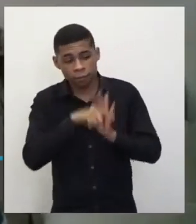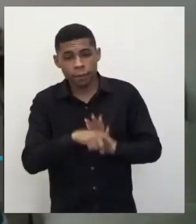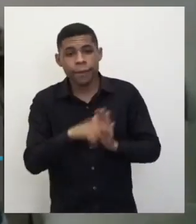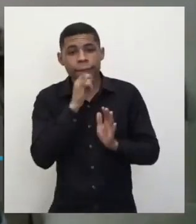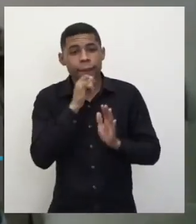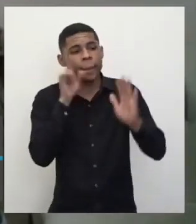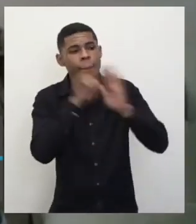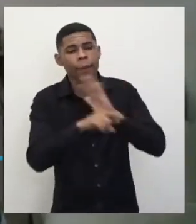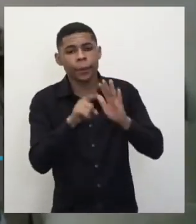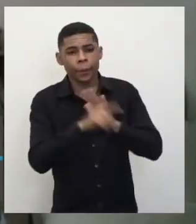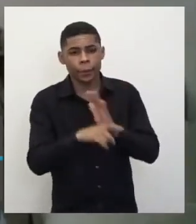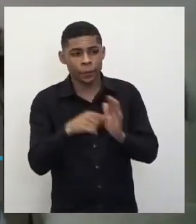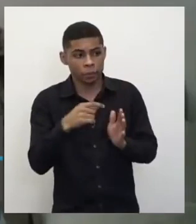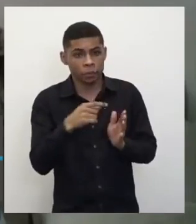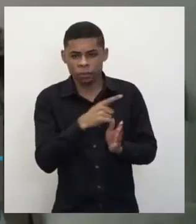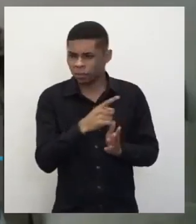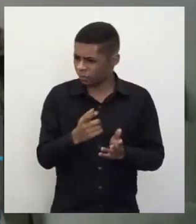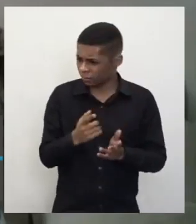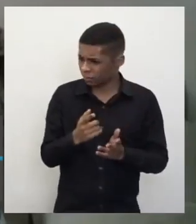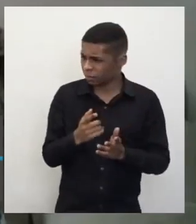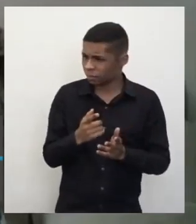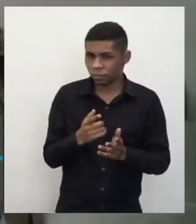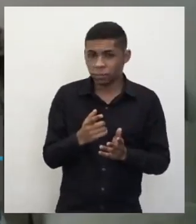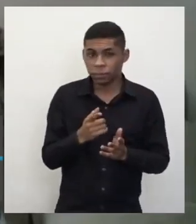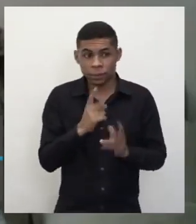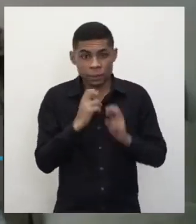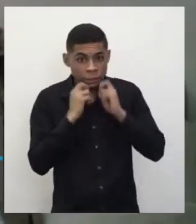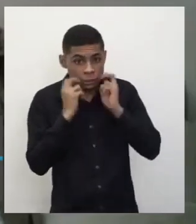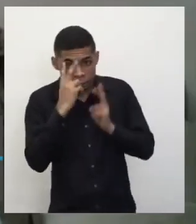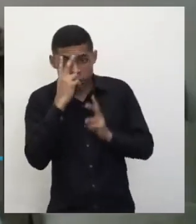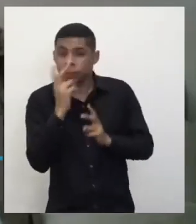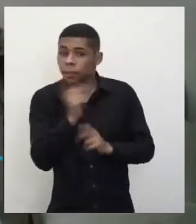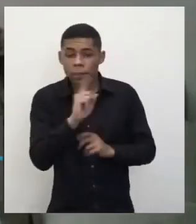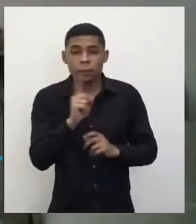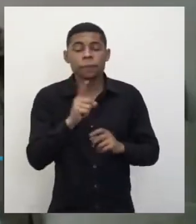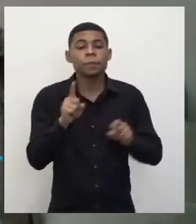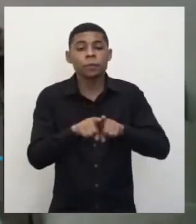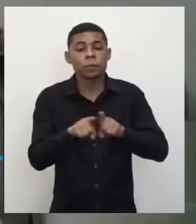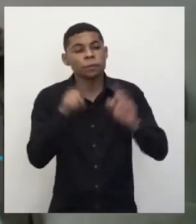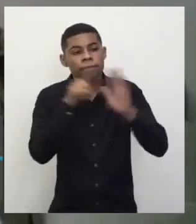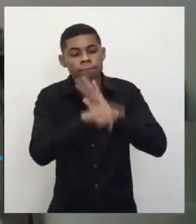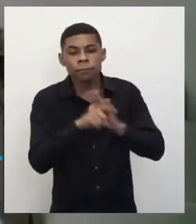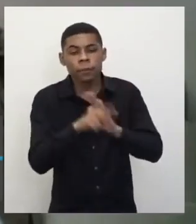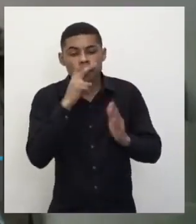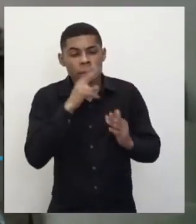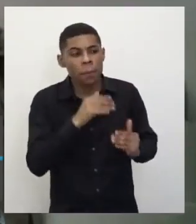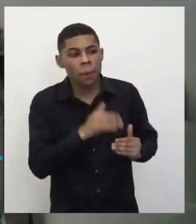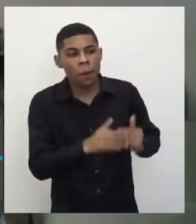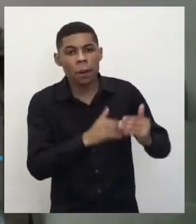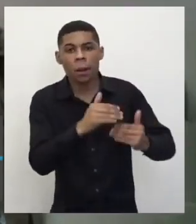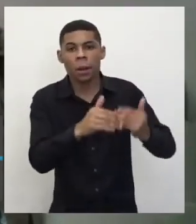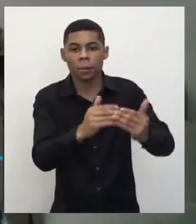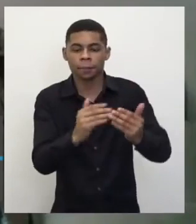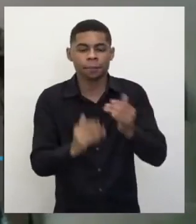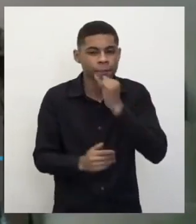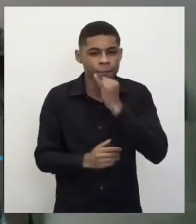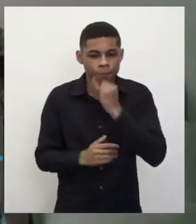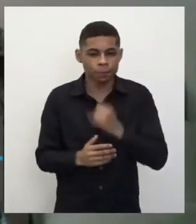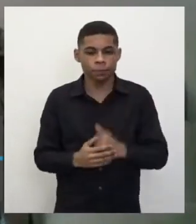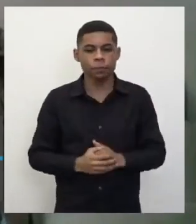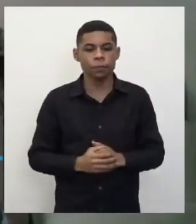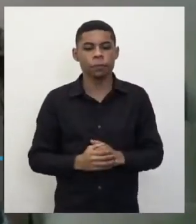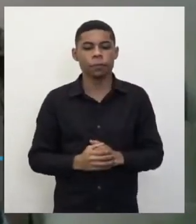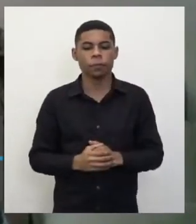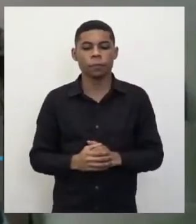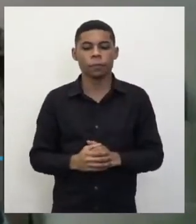tipo de vergonha, né? E saber desenvolver essa entrevista, por exemplo, acredito eu, né?